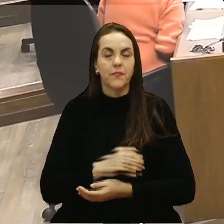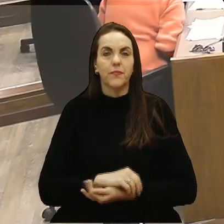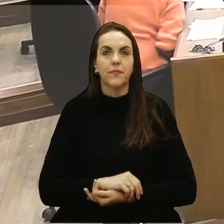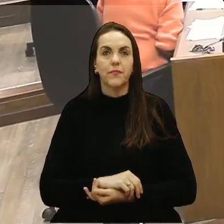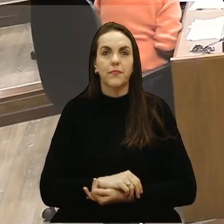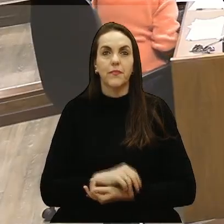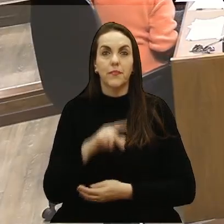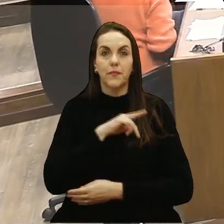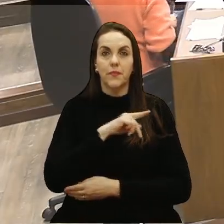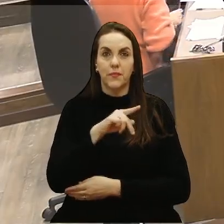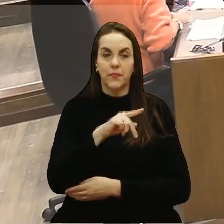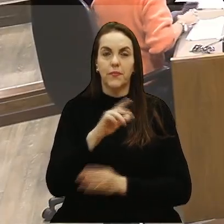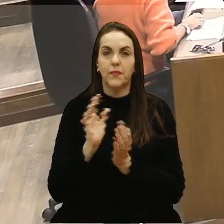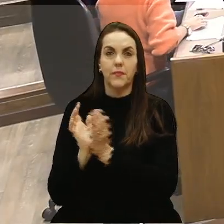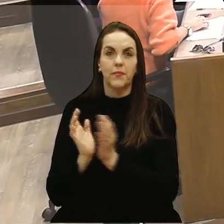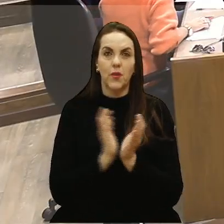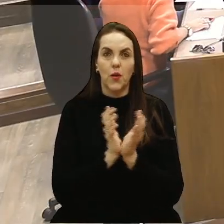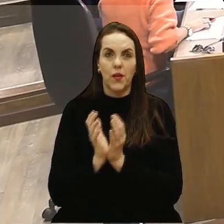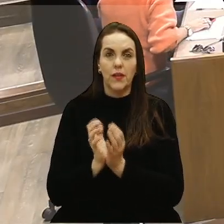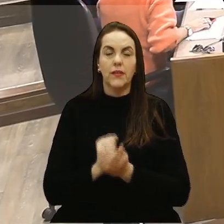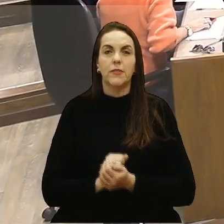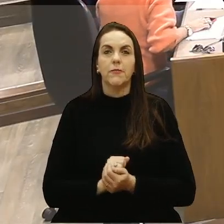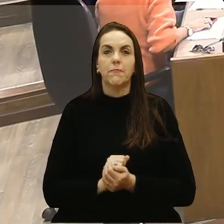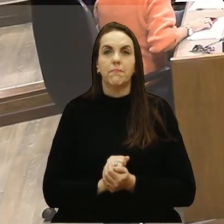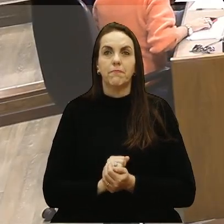Senhor presidente, nobres colegas,